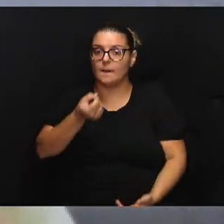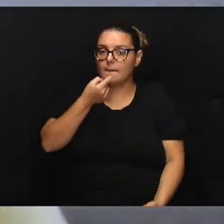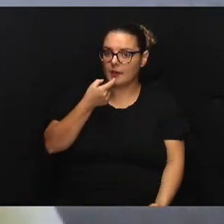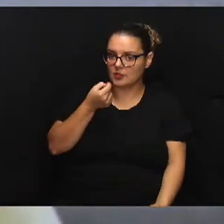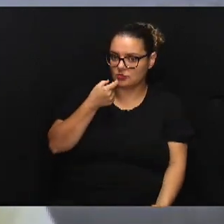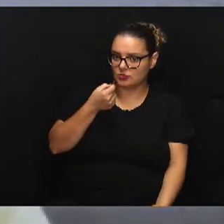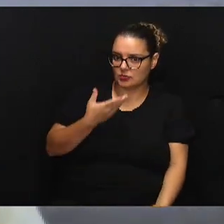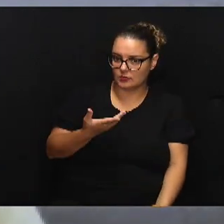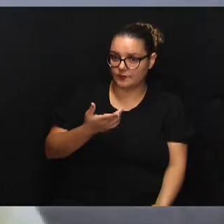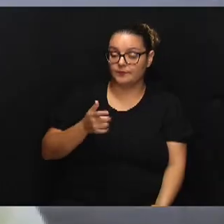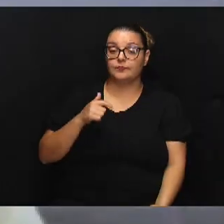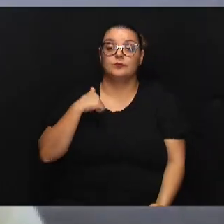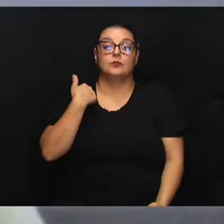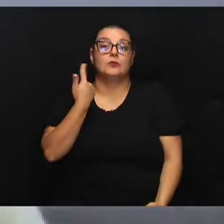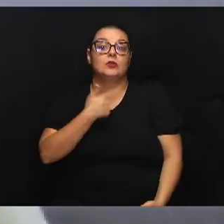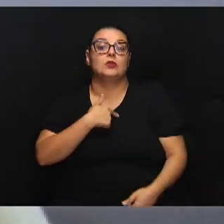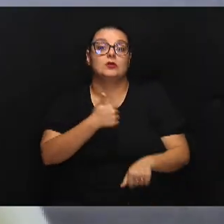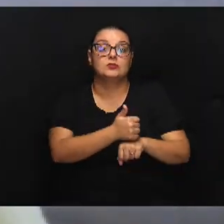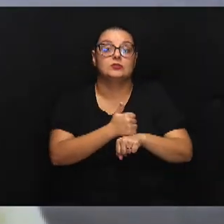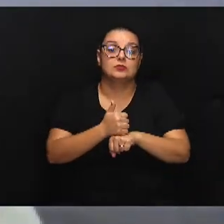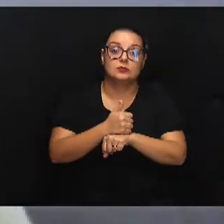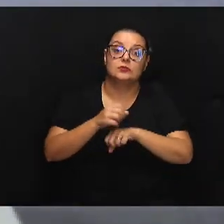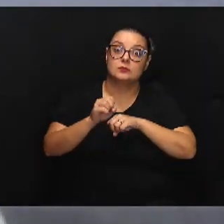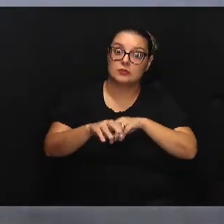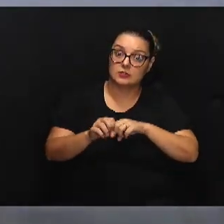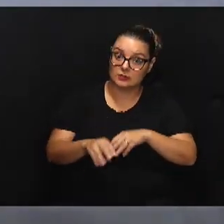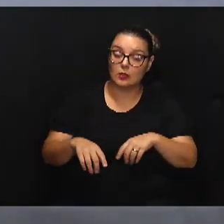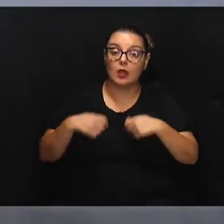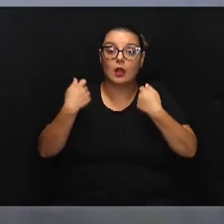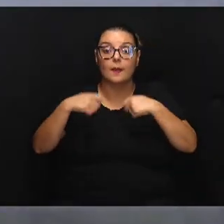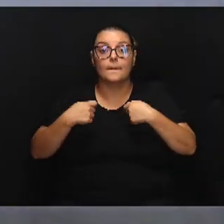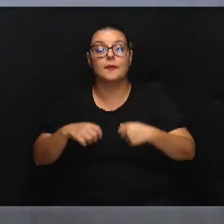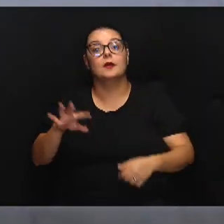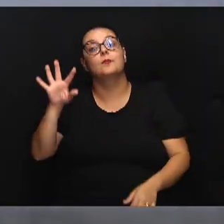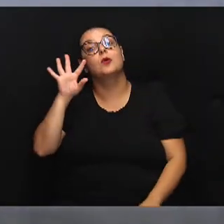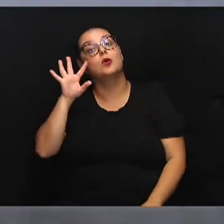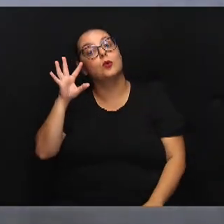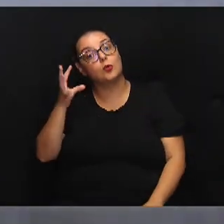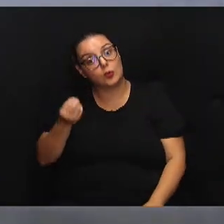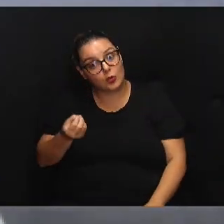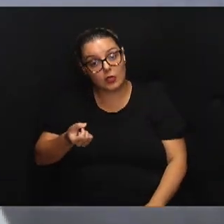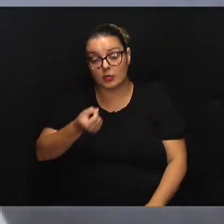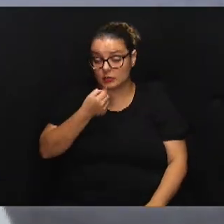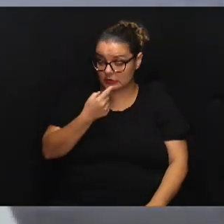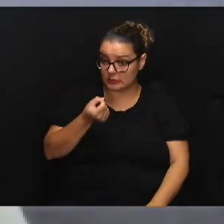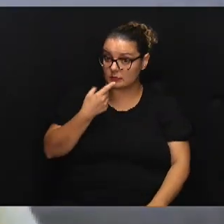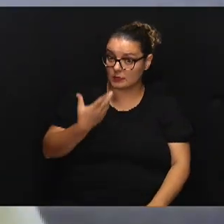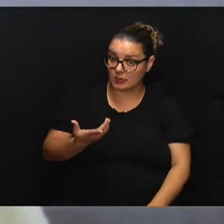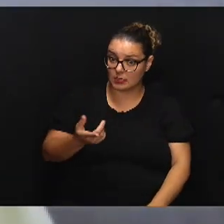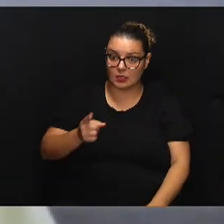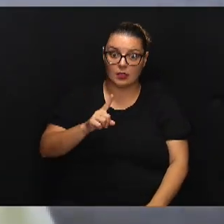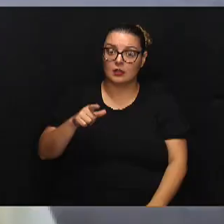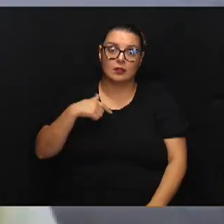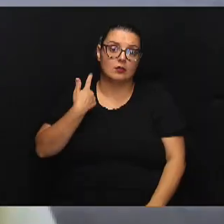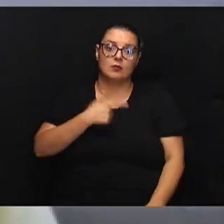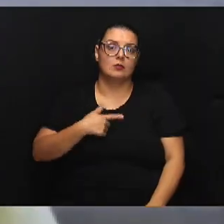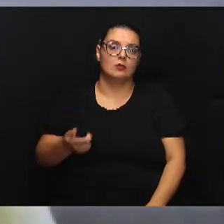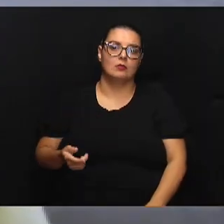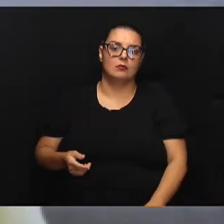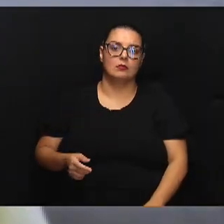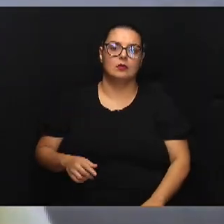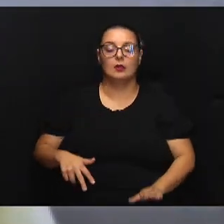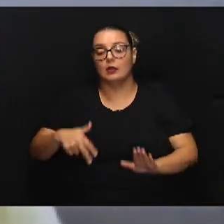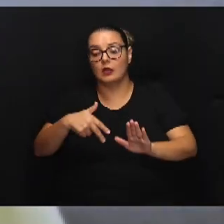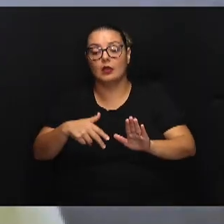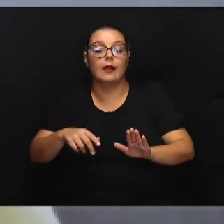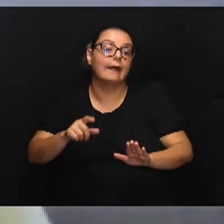medicamentoso. Nós, profissionais da educação, precisamos conhecer esses medicamentos. Não para a gente ficar na porta e dizer, seu filho